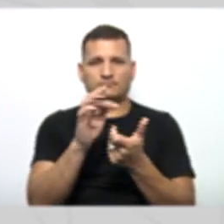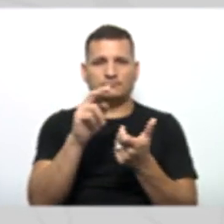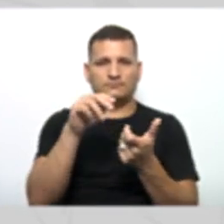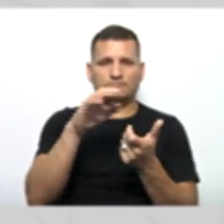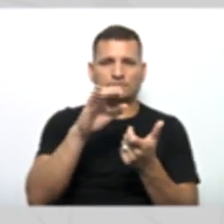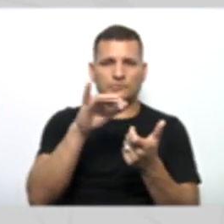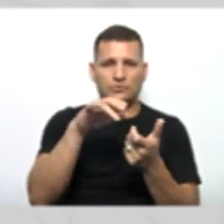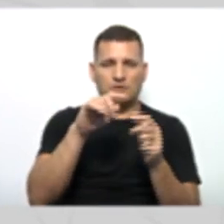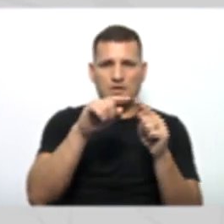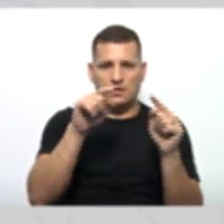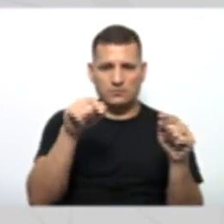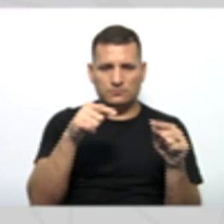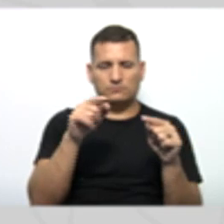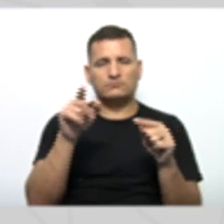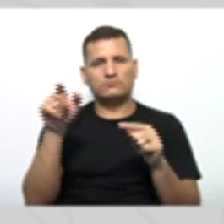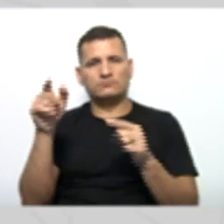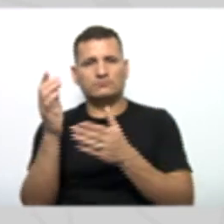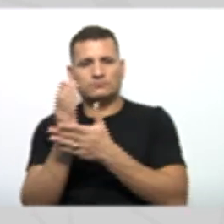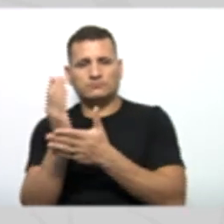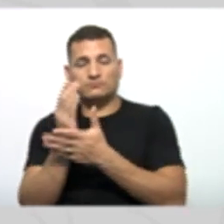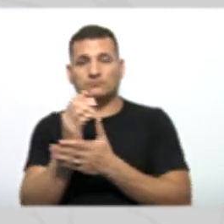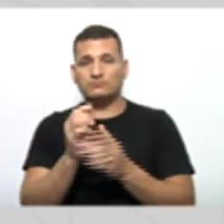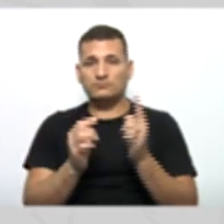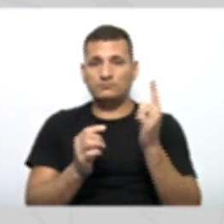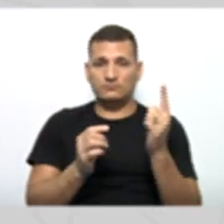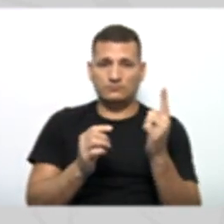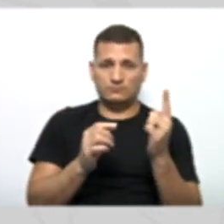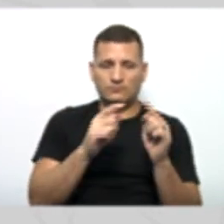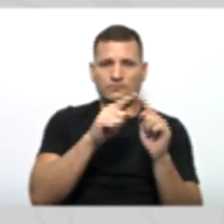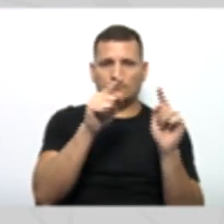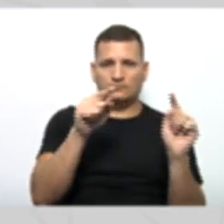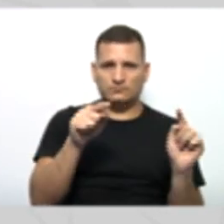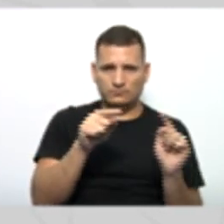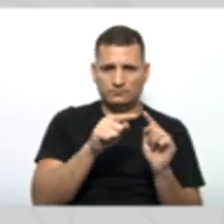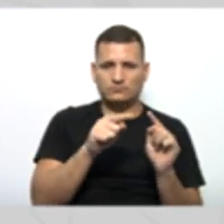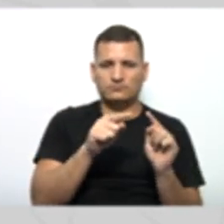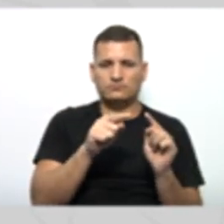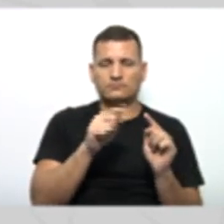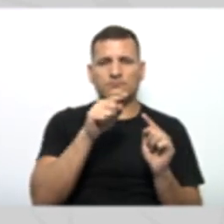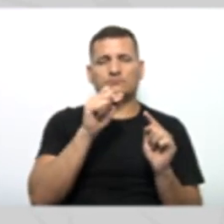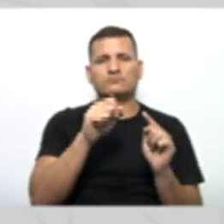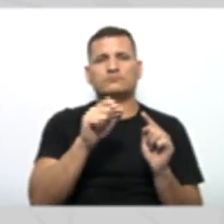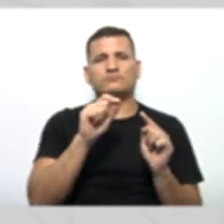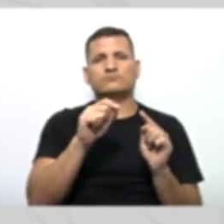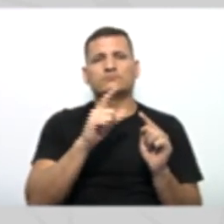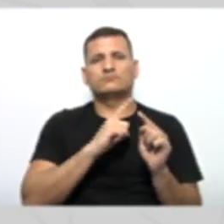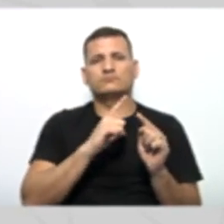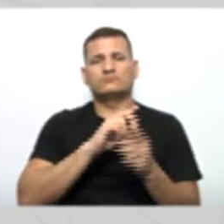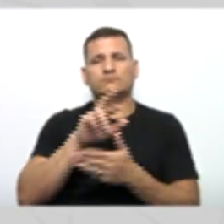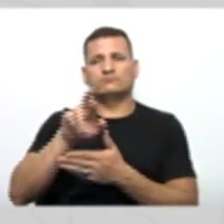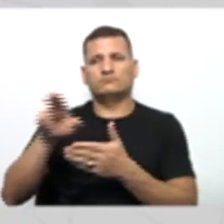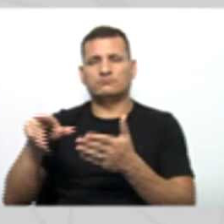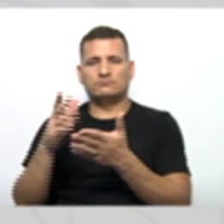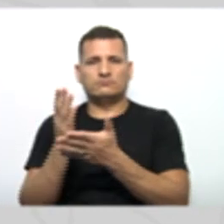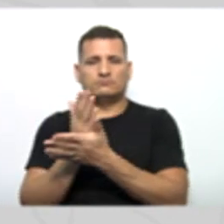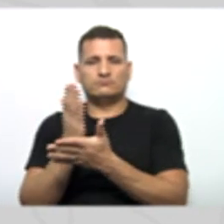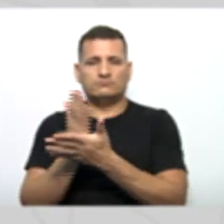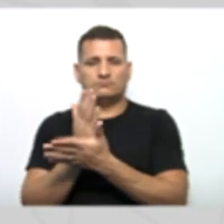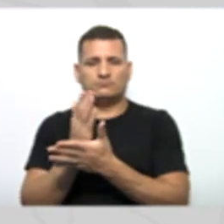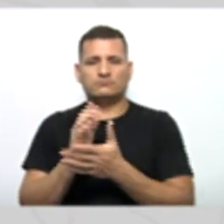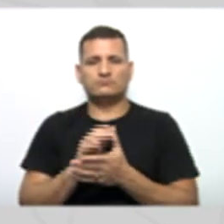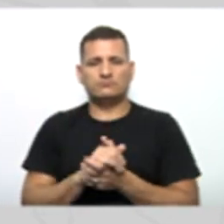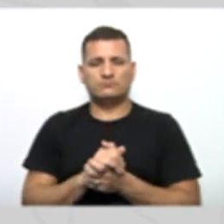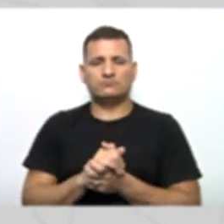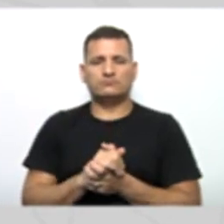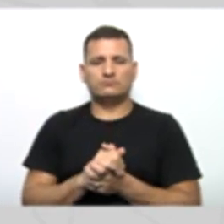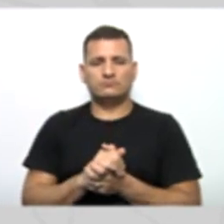classe livro. Um funcionário, ele pode ter o quê? Vários livros, certo? Isso é